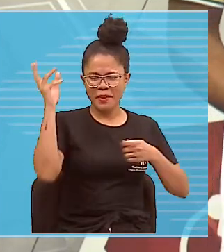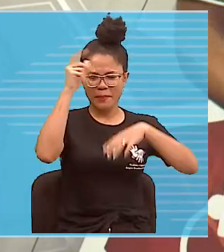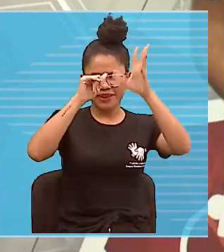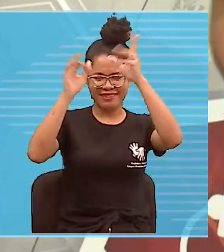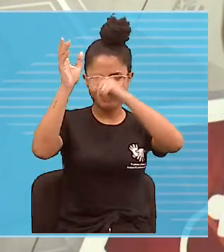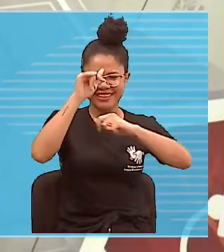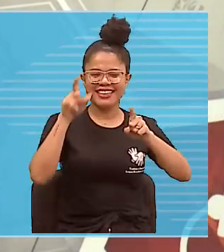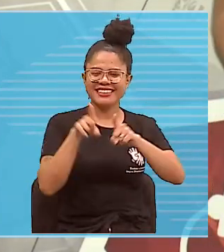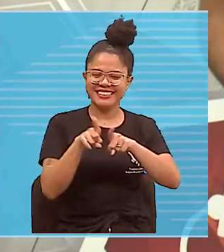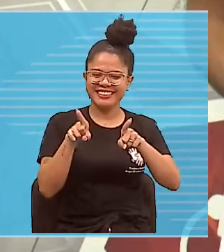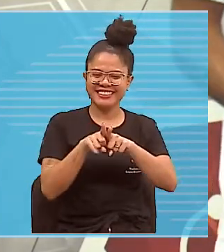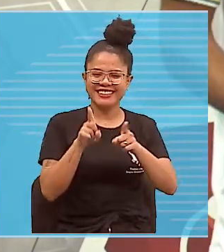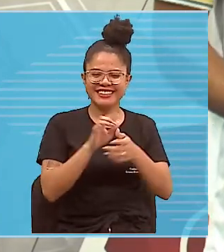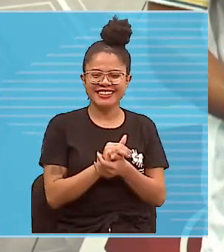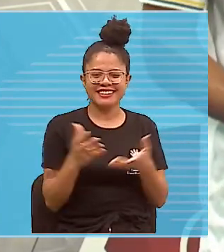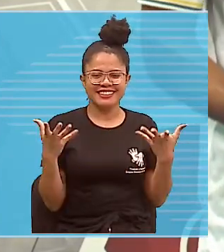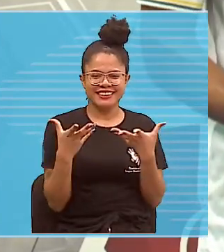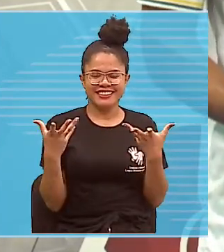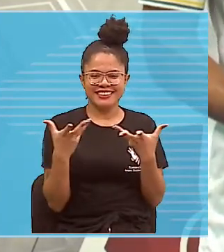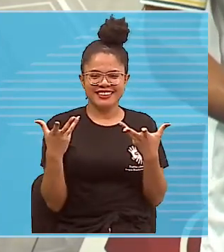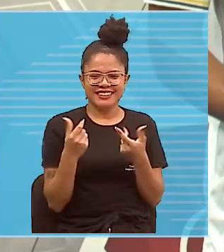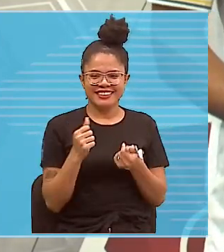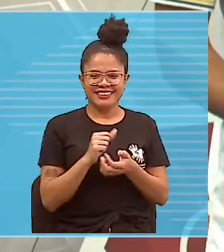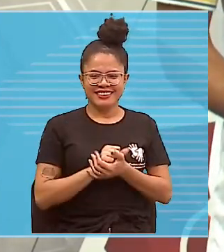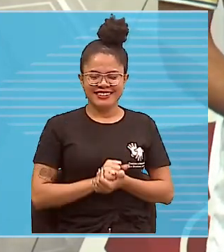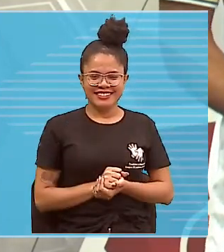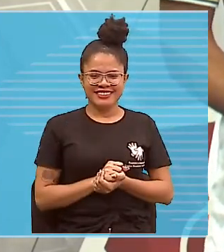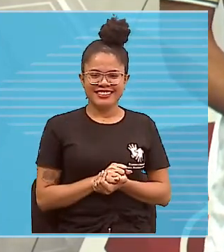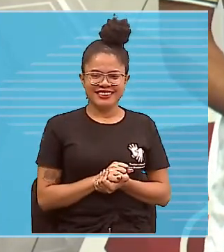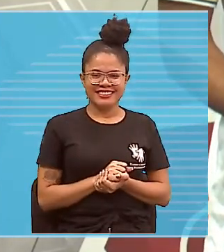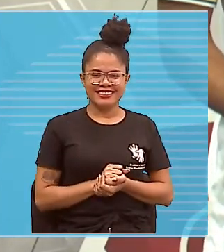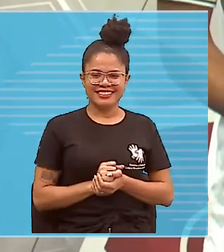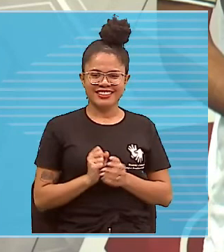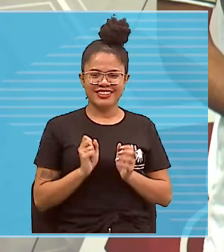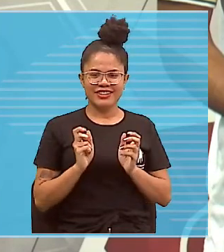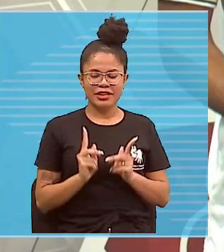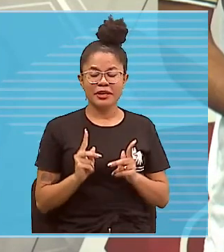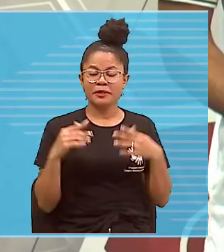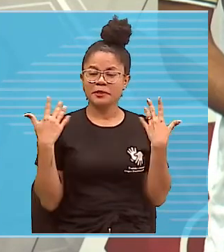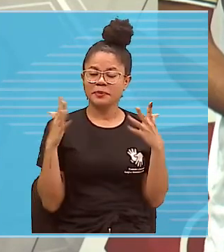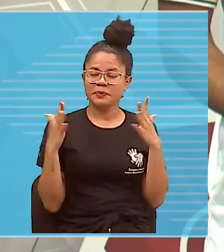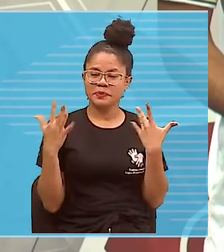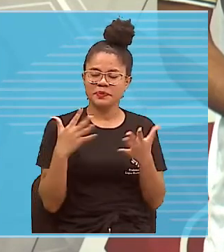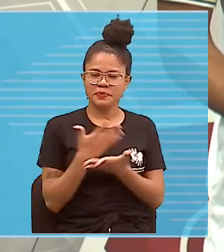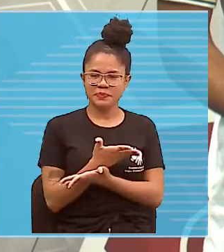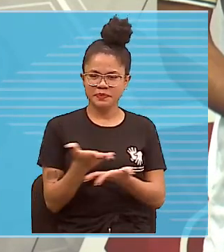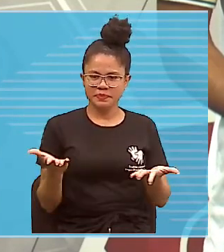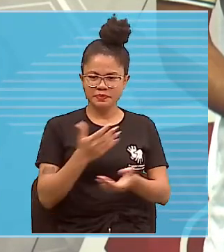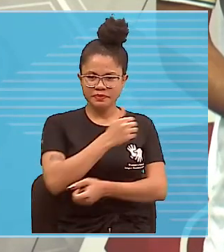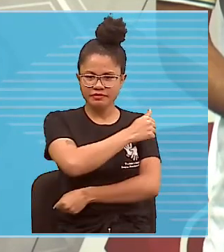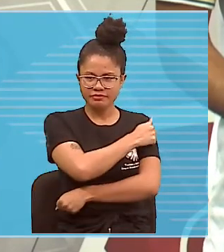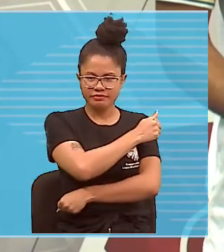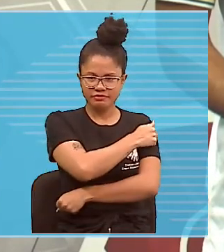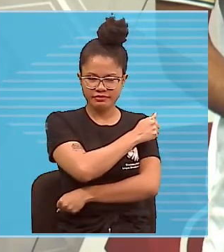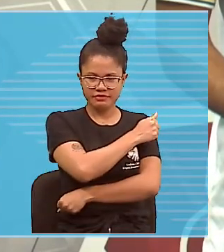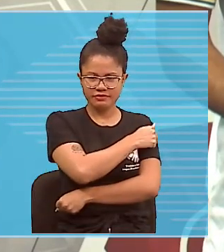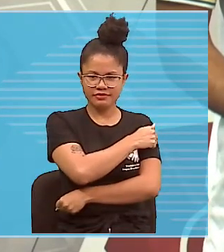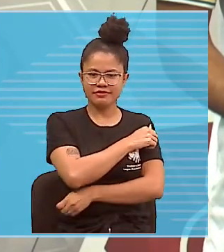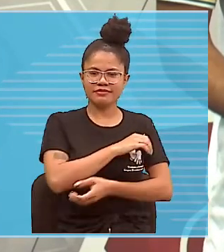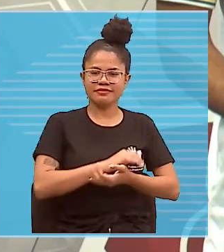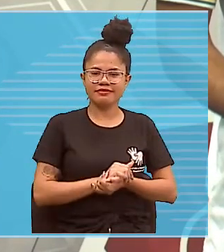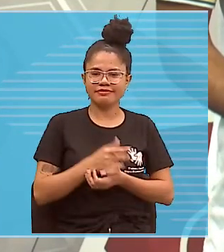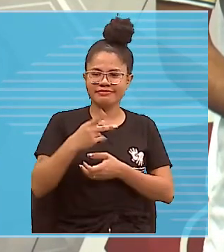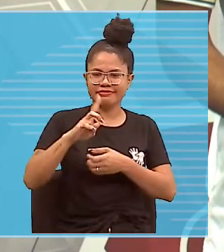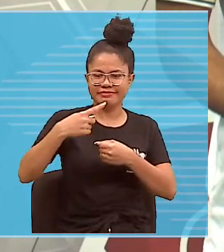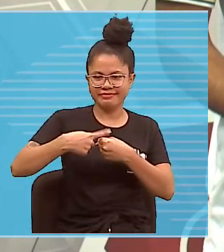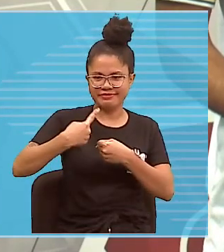som maravilhoso. Um estilo assim meio havaiano. Enfim, meus parabéns para todos os alunos aí de Paulistana. É um